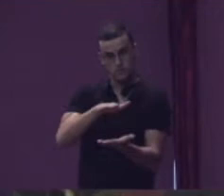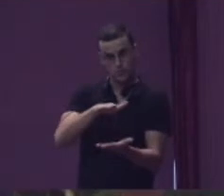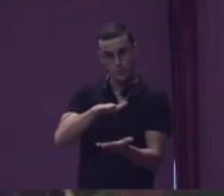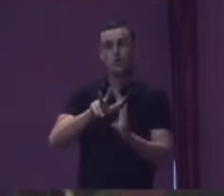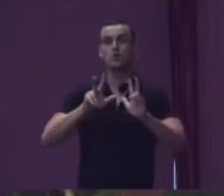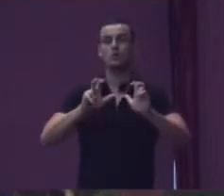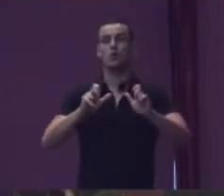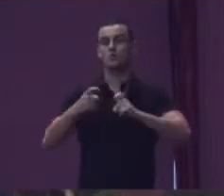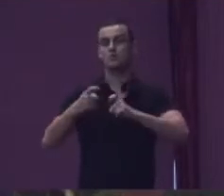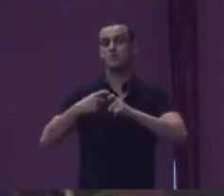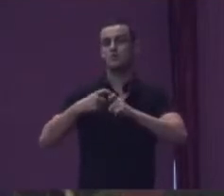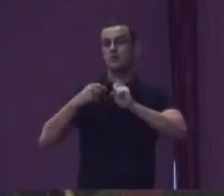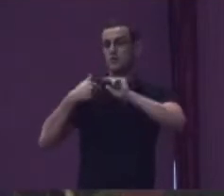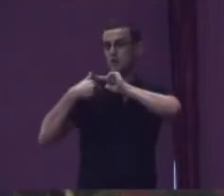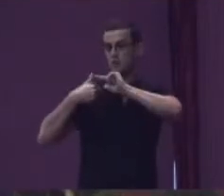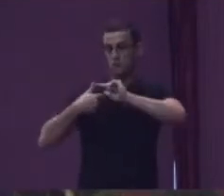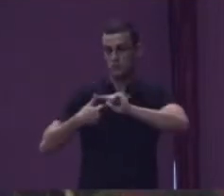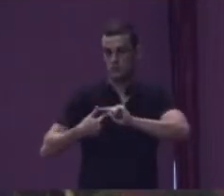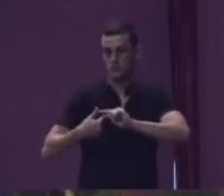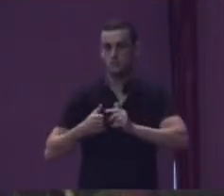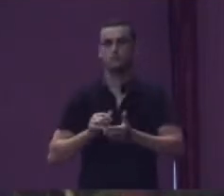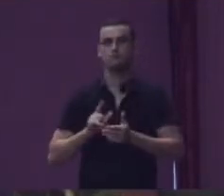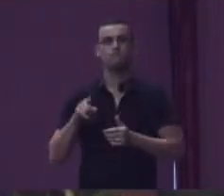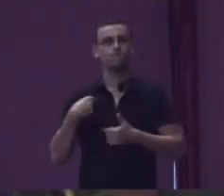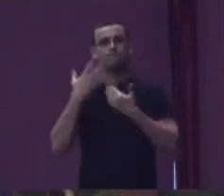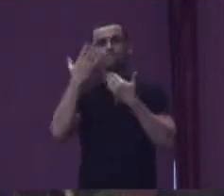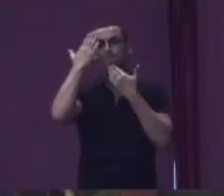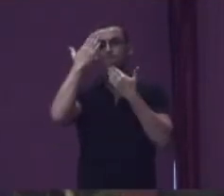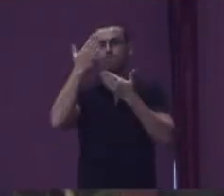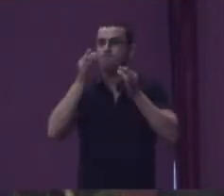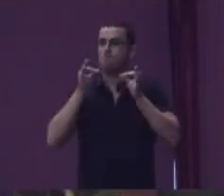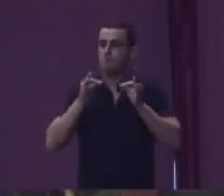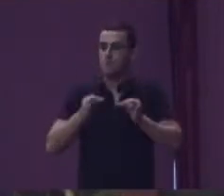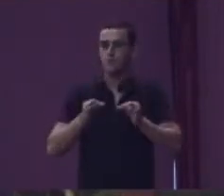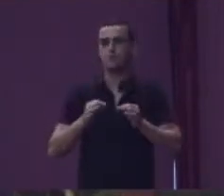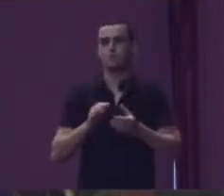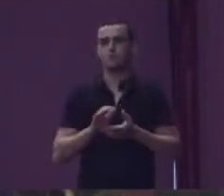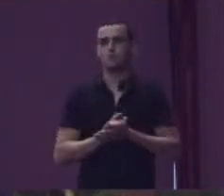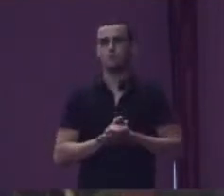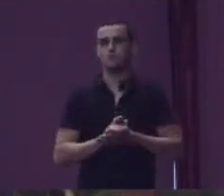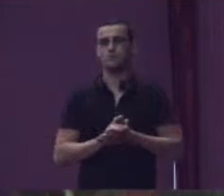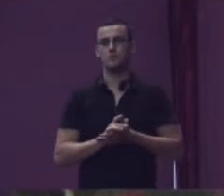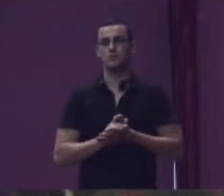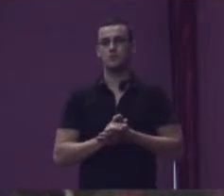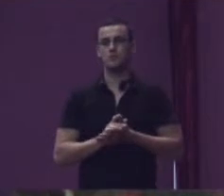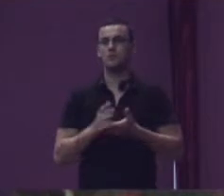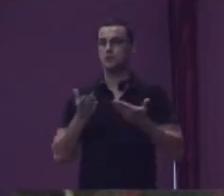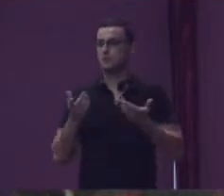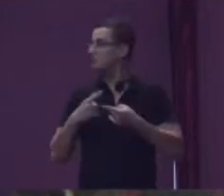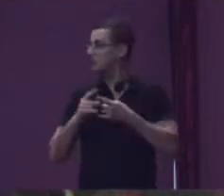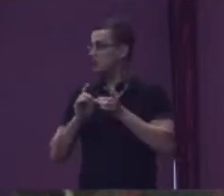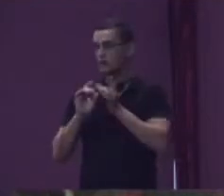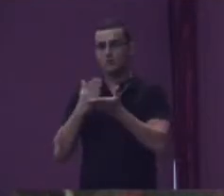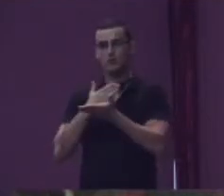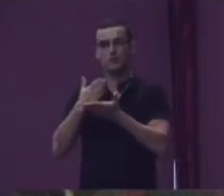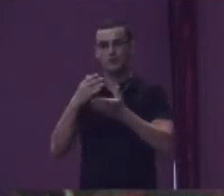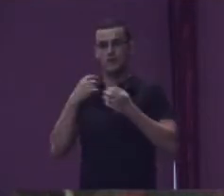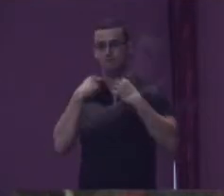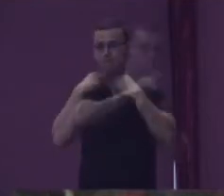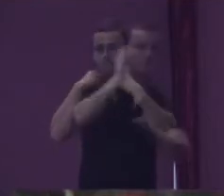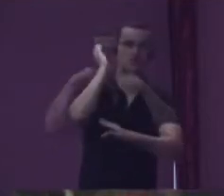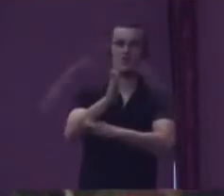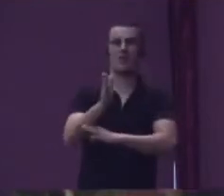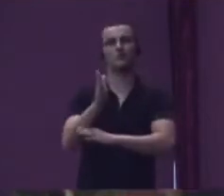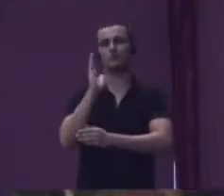sobre medicina tradicional. A gente agradece muito a doutora Sheila e fique à vontade para começar a sua palestra, doutora.